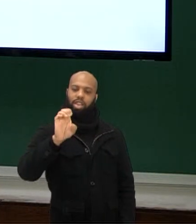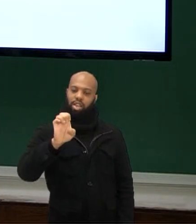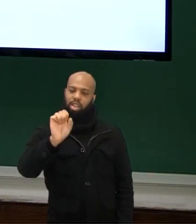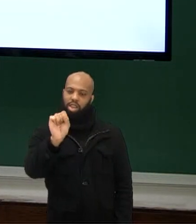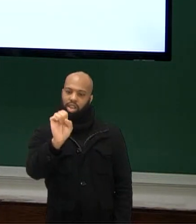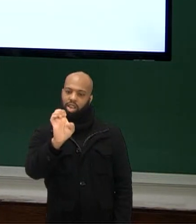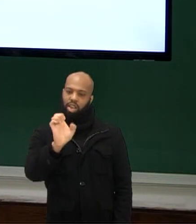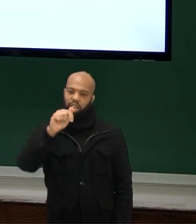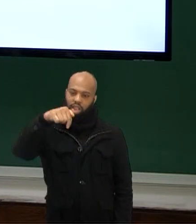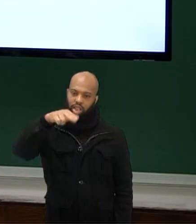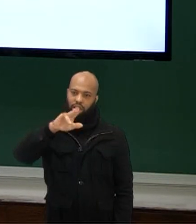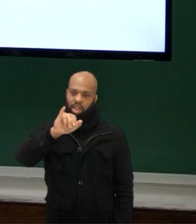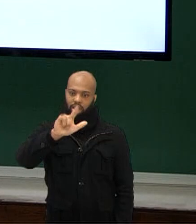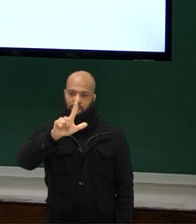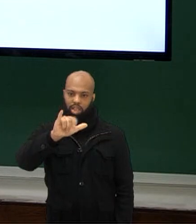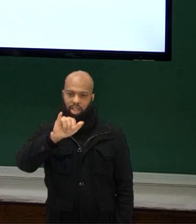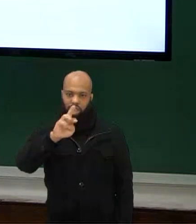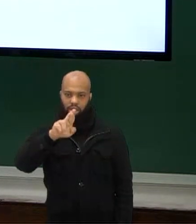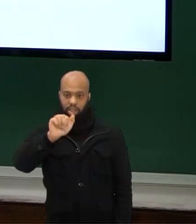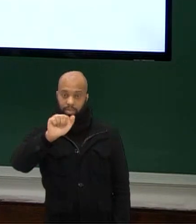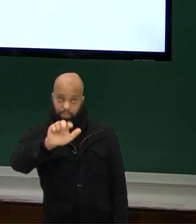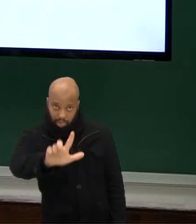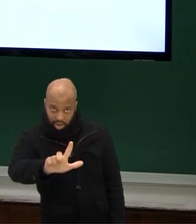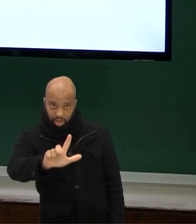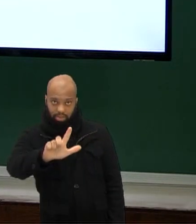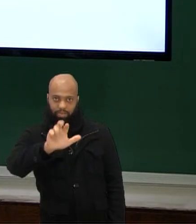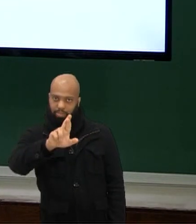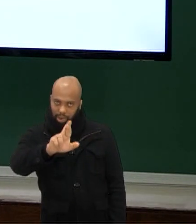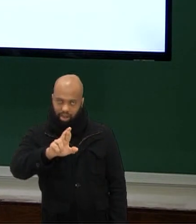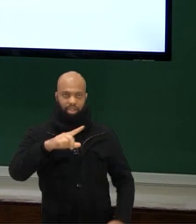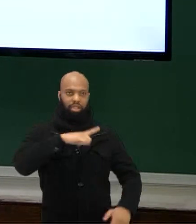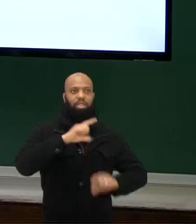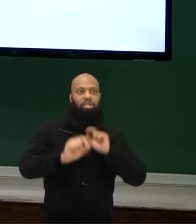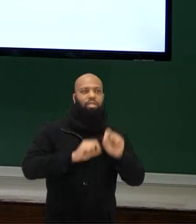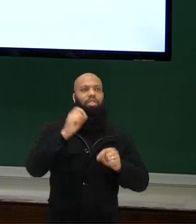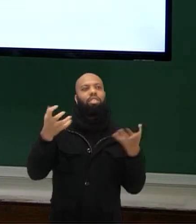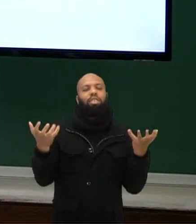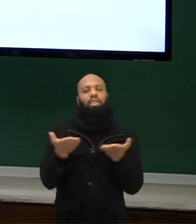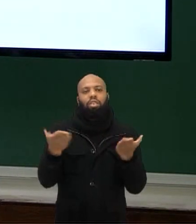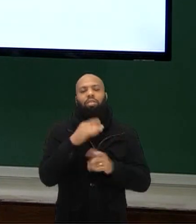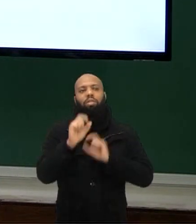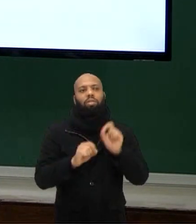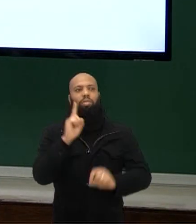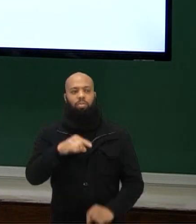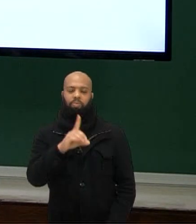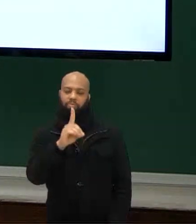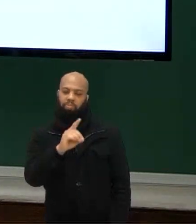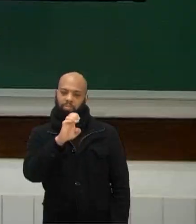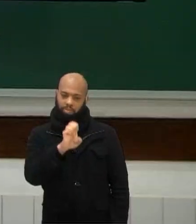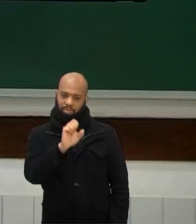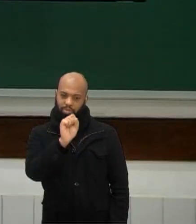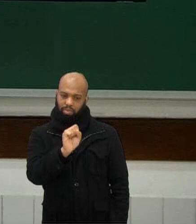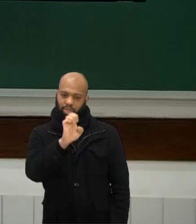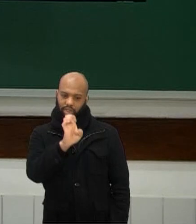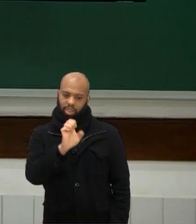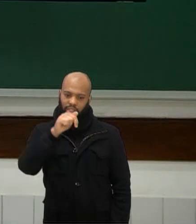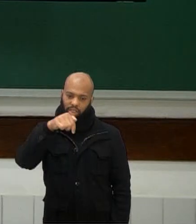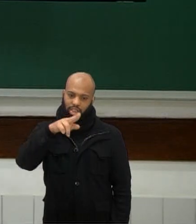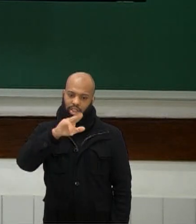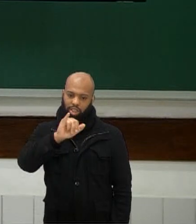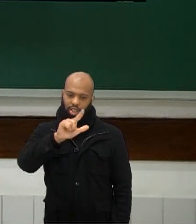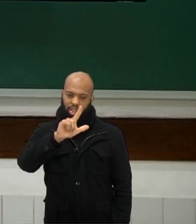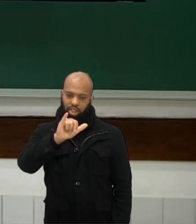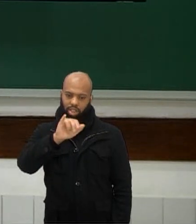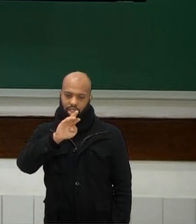sentidos produzidos pelo desequilibrar. Nesse caso aqui, ele foi realmente desequilibrado, ele caiu porque